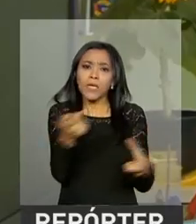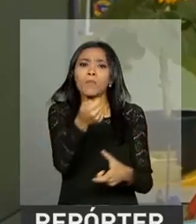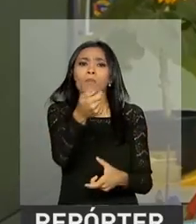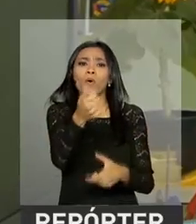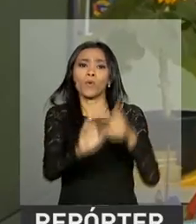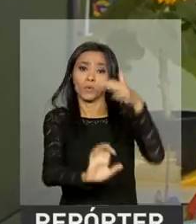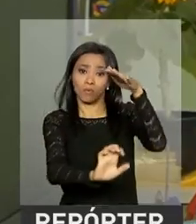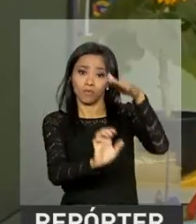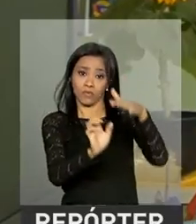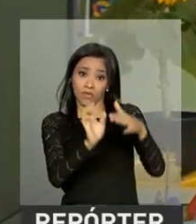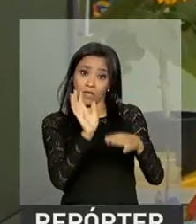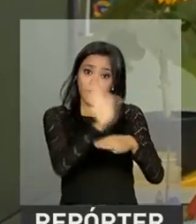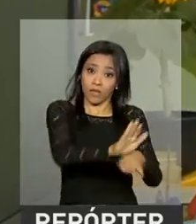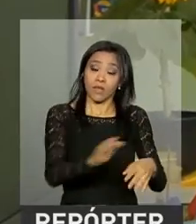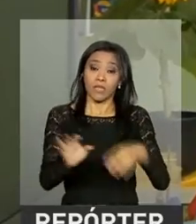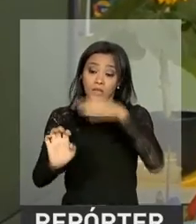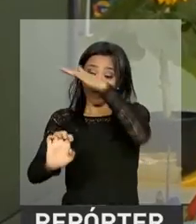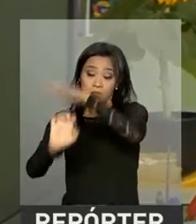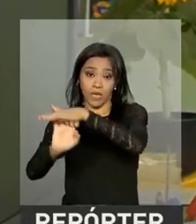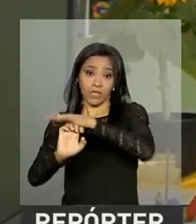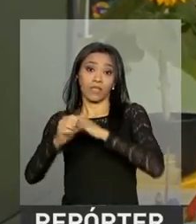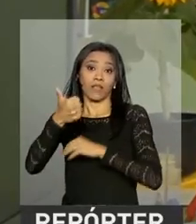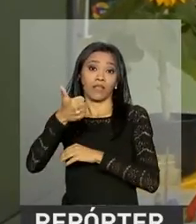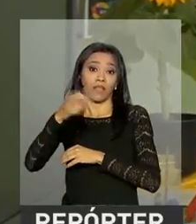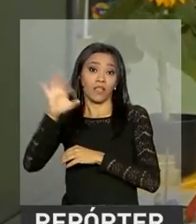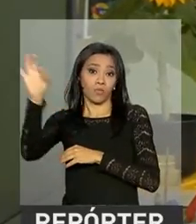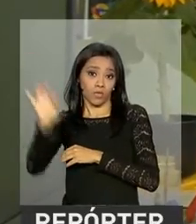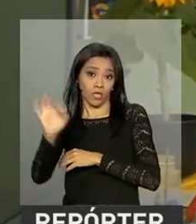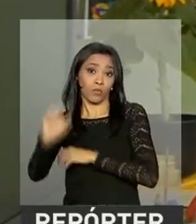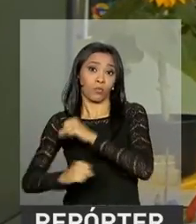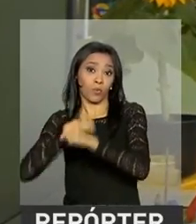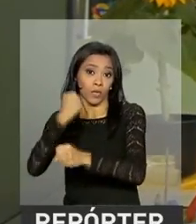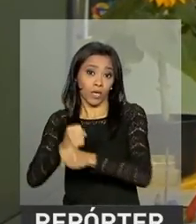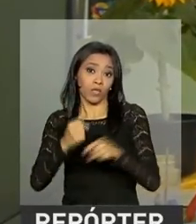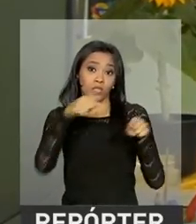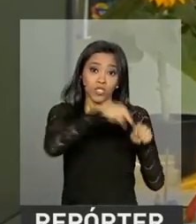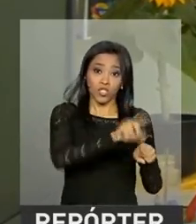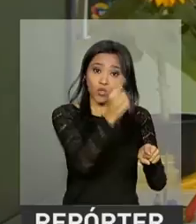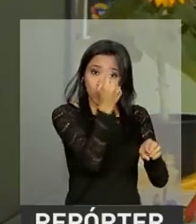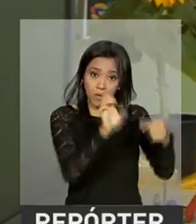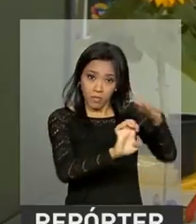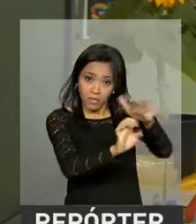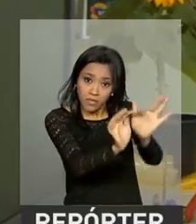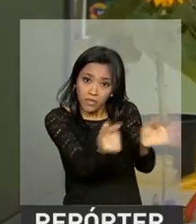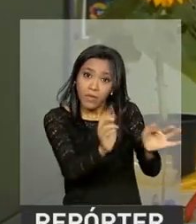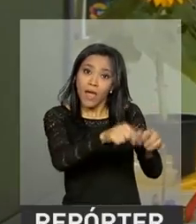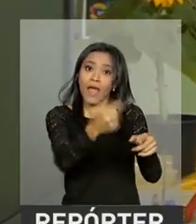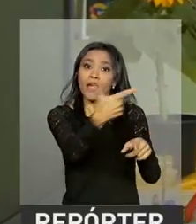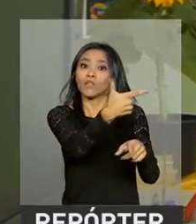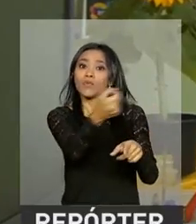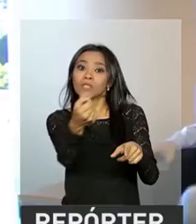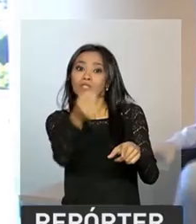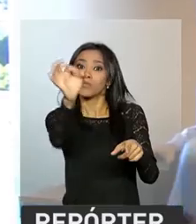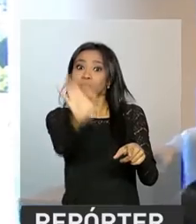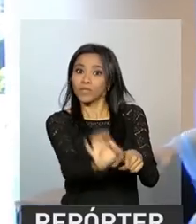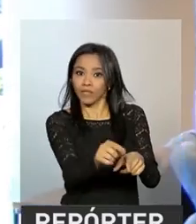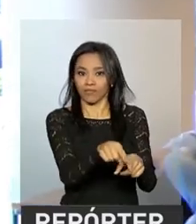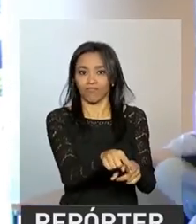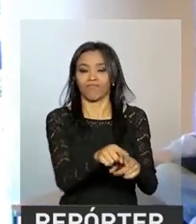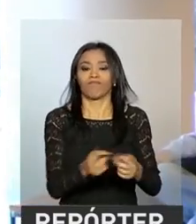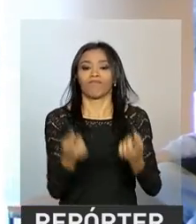uma empresa tradicional cresce 10% ao ano por exemplo o crescimento de uma startup é de 200% o